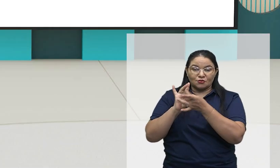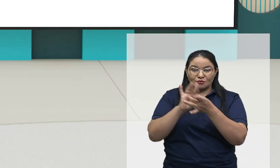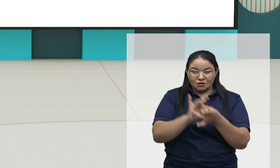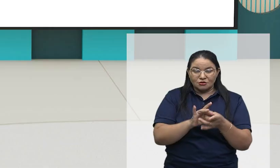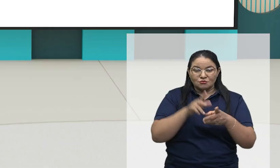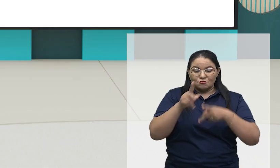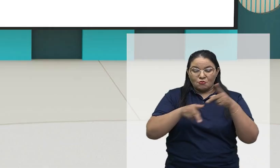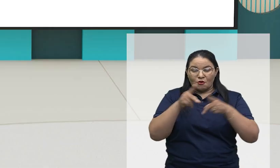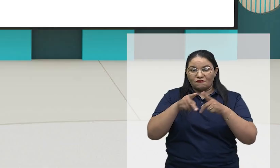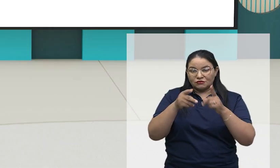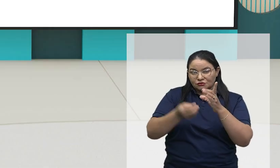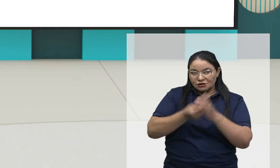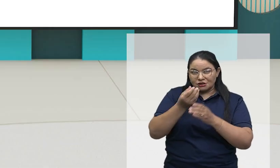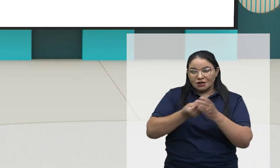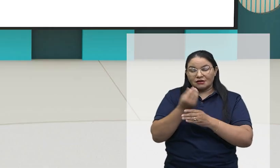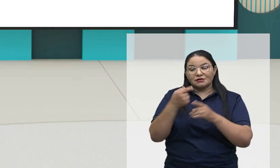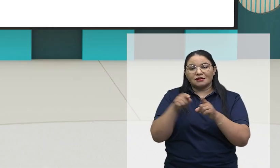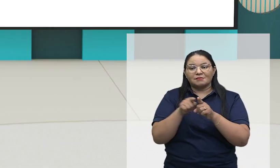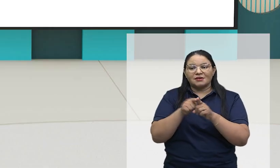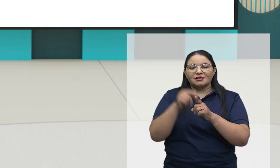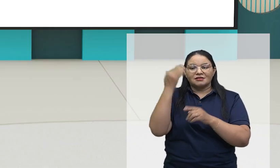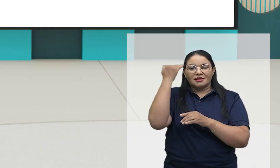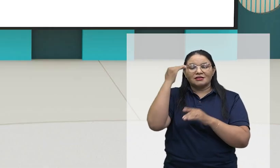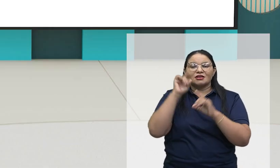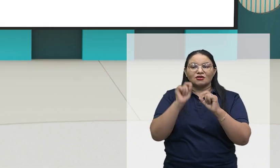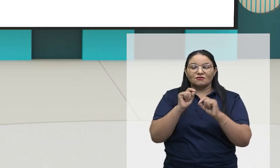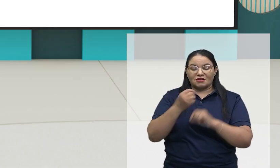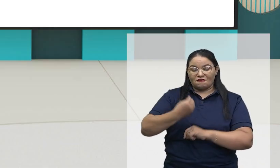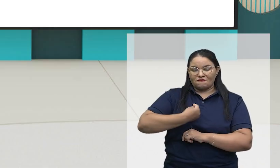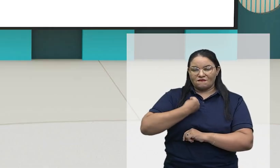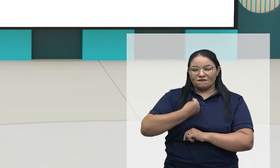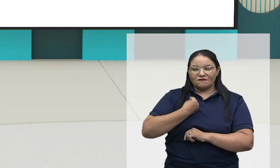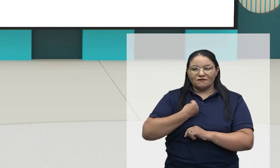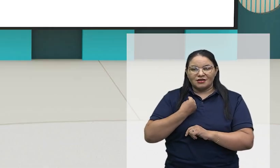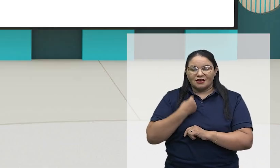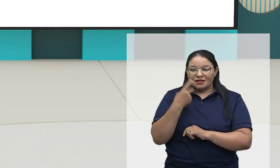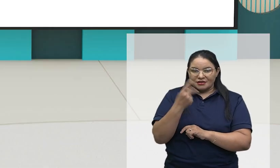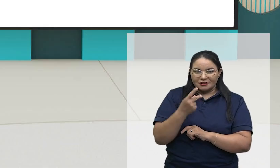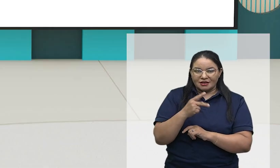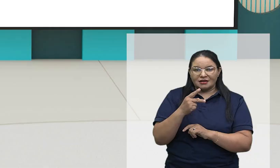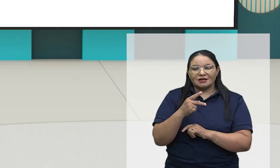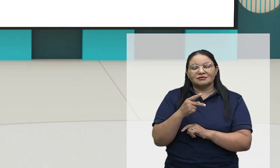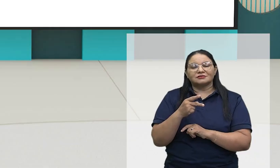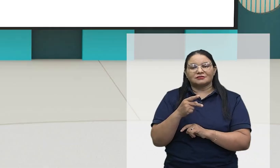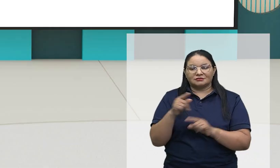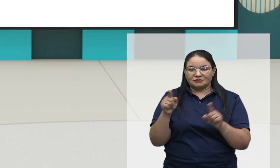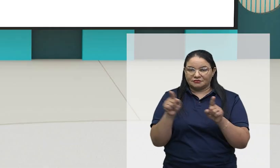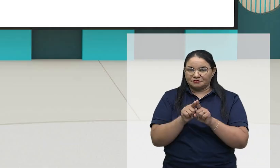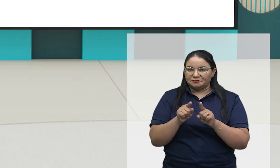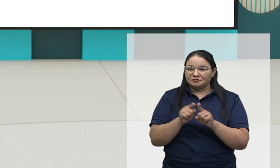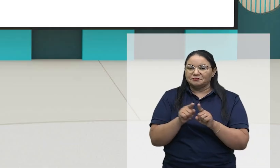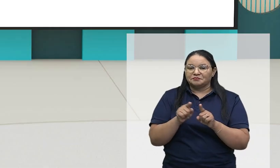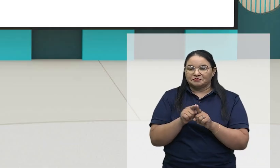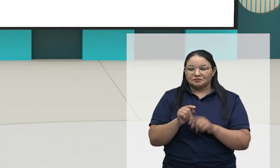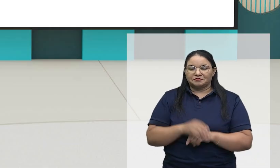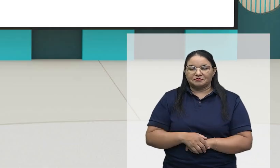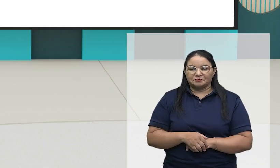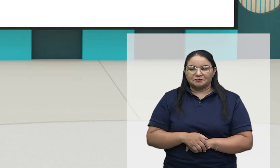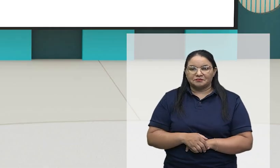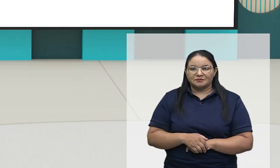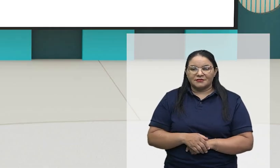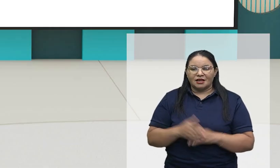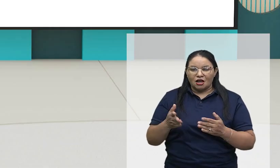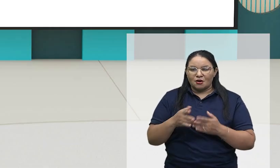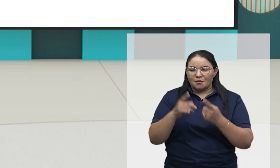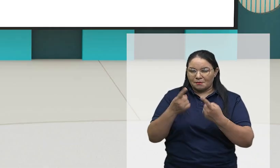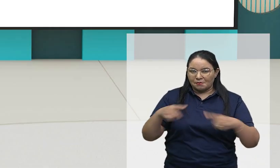originários, é entender que a arte é o próprio fazer e viver cotidianamente. E eu trago aqui uma música